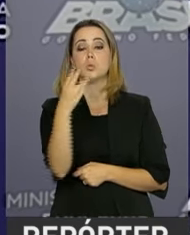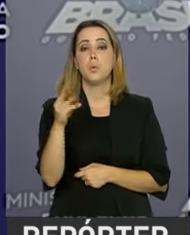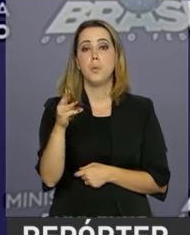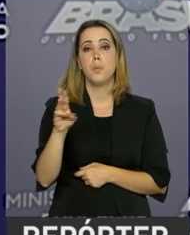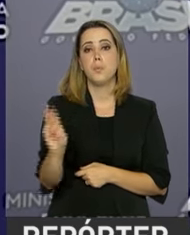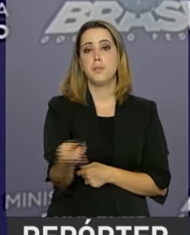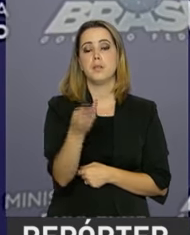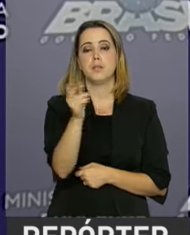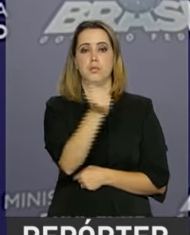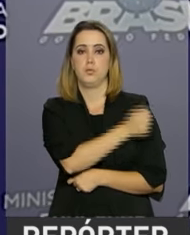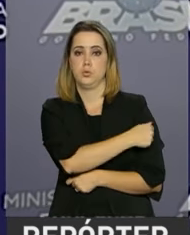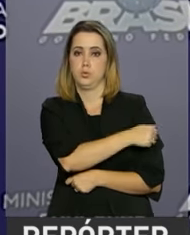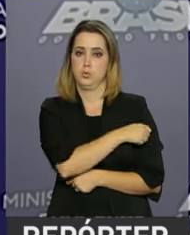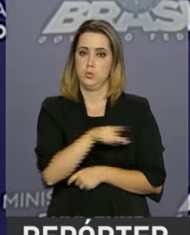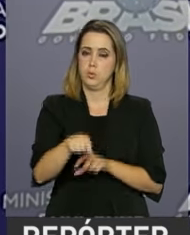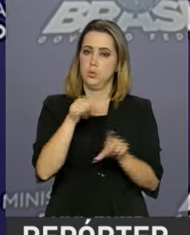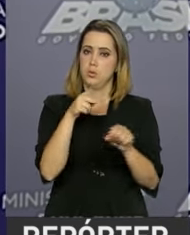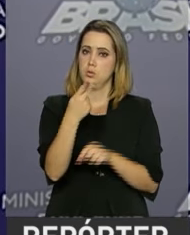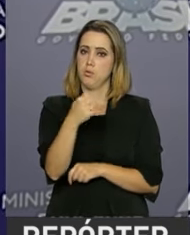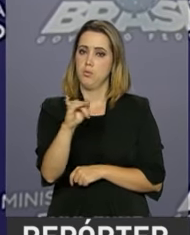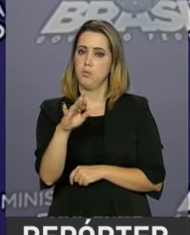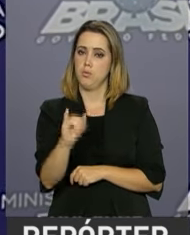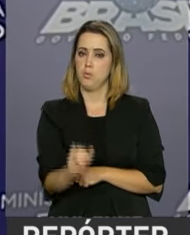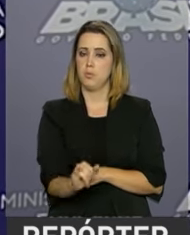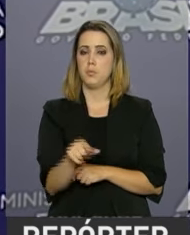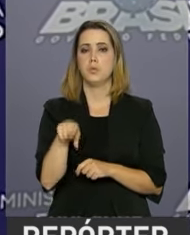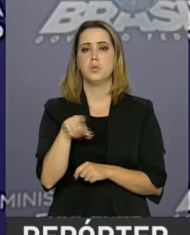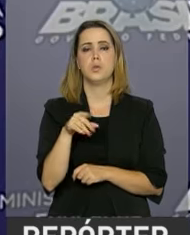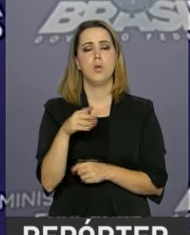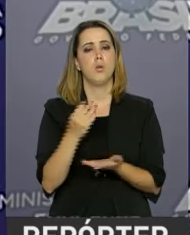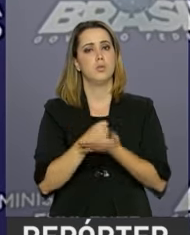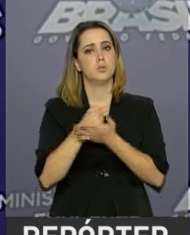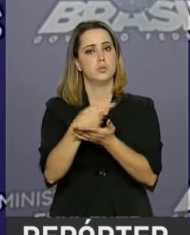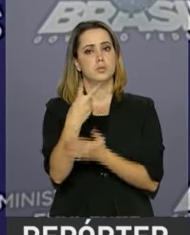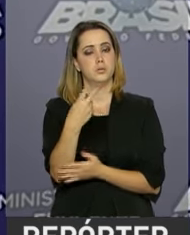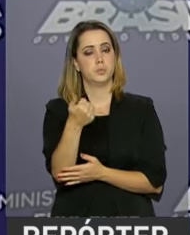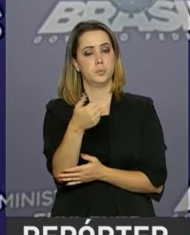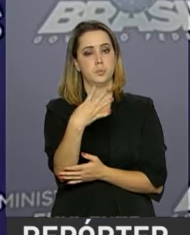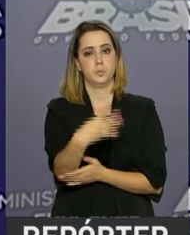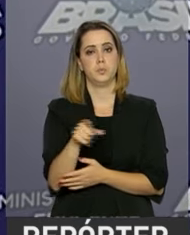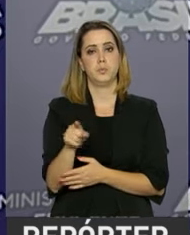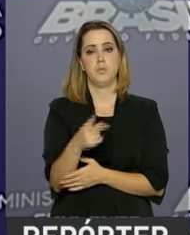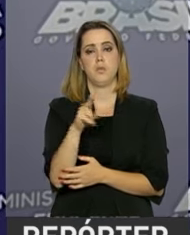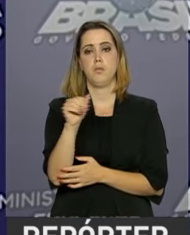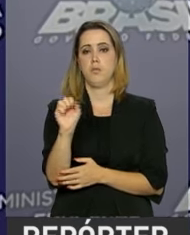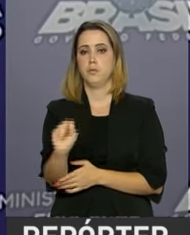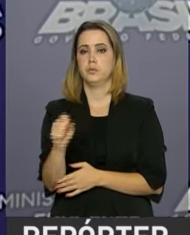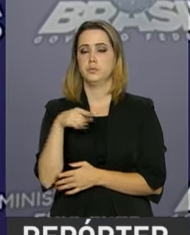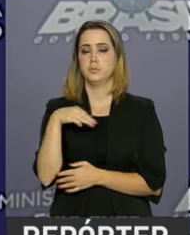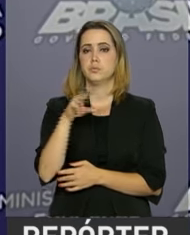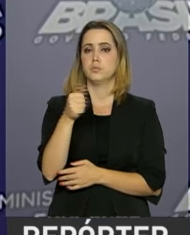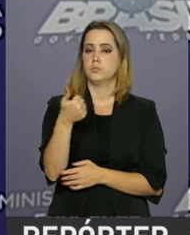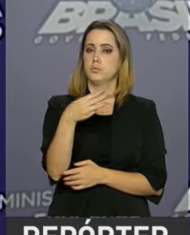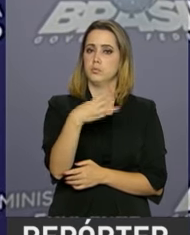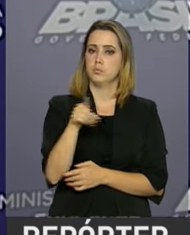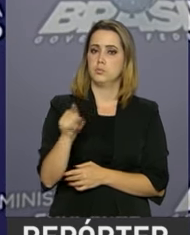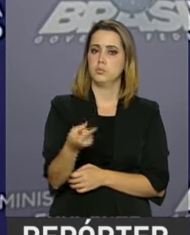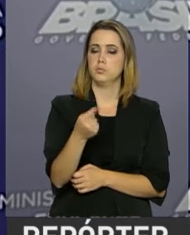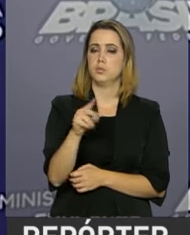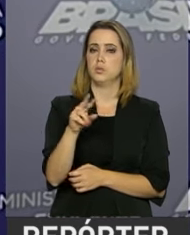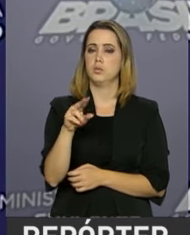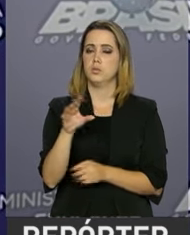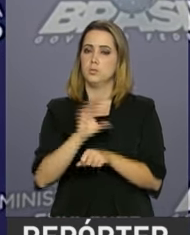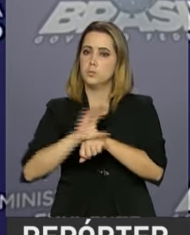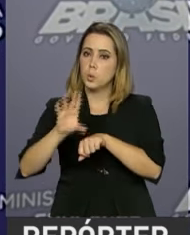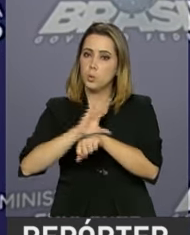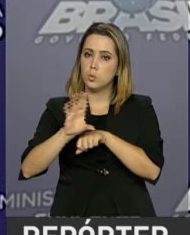de estudos do ProUni. Foram oferecidas 214 mil vagas em 13 mil cursos de mais de 1,000